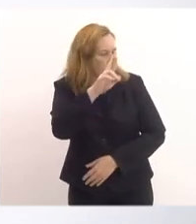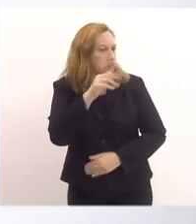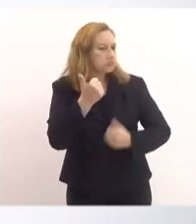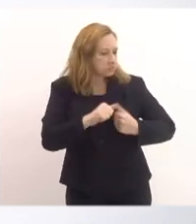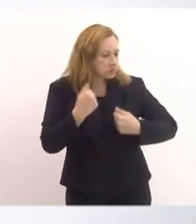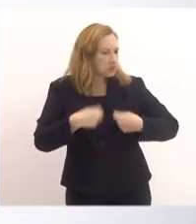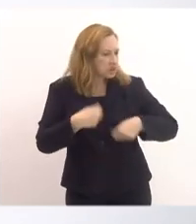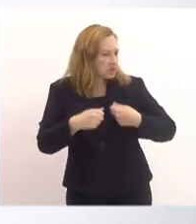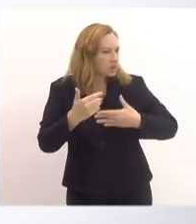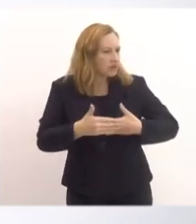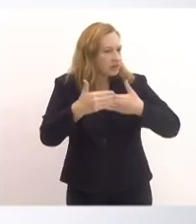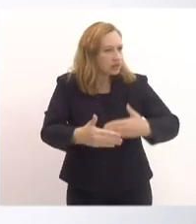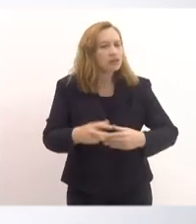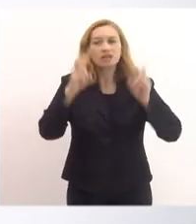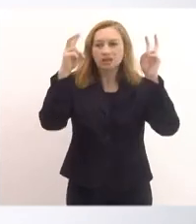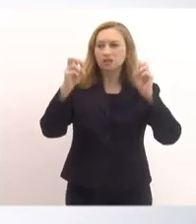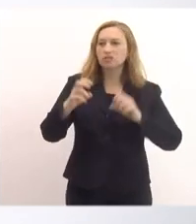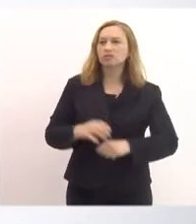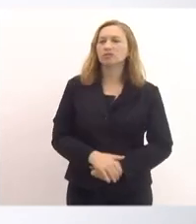avançar nessa questão.